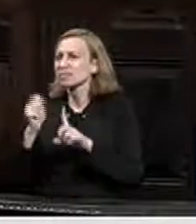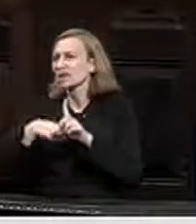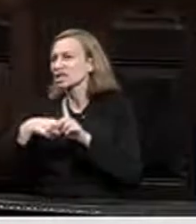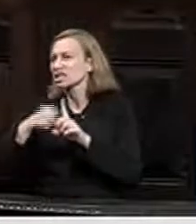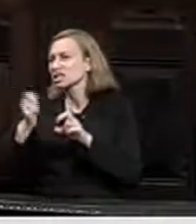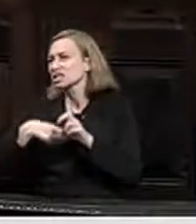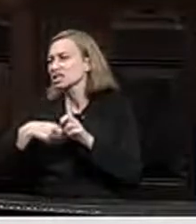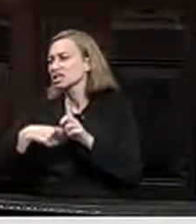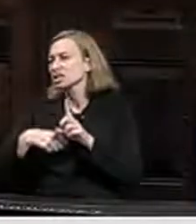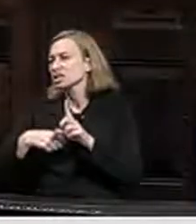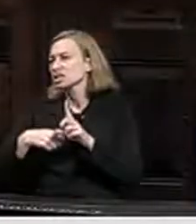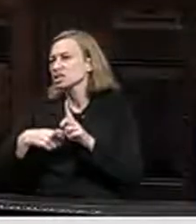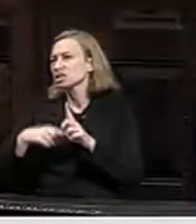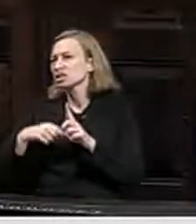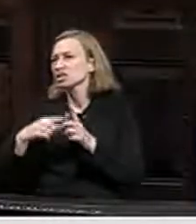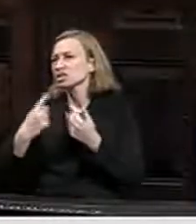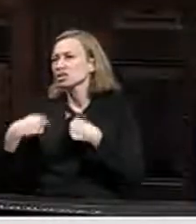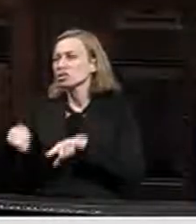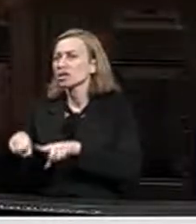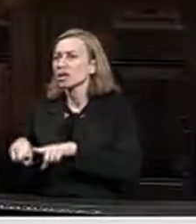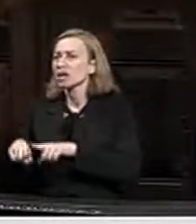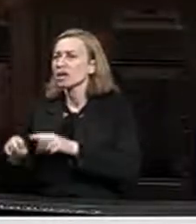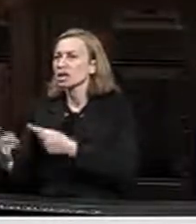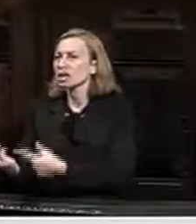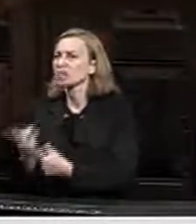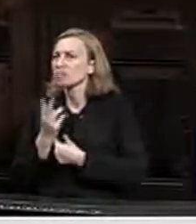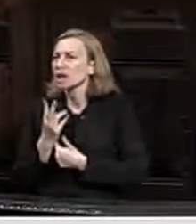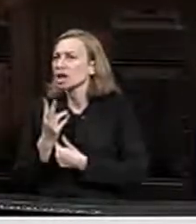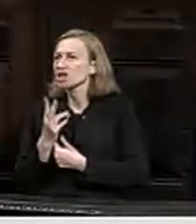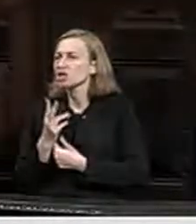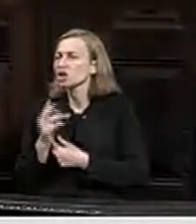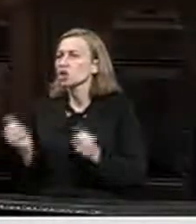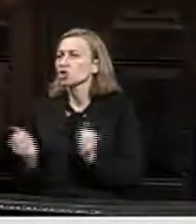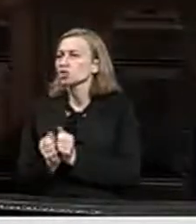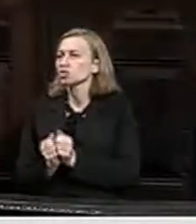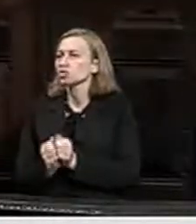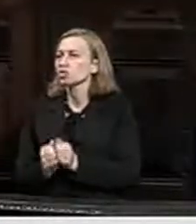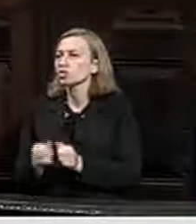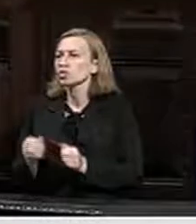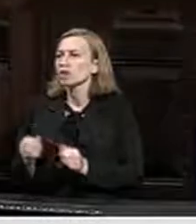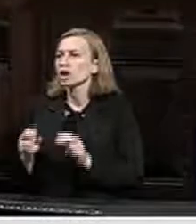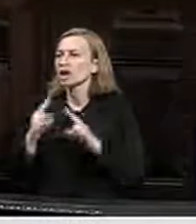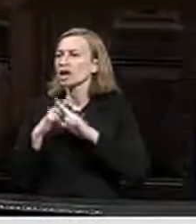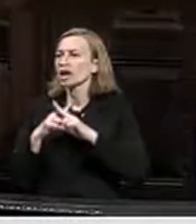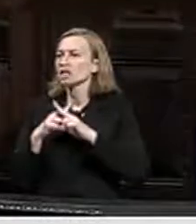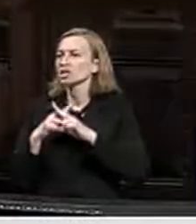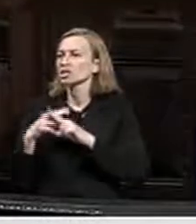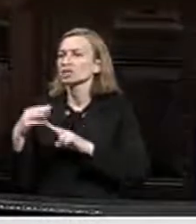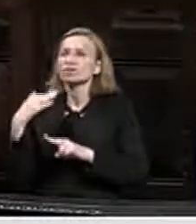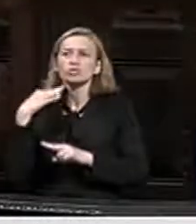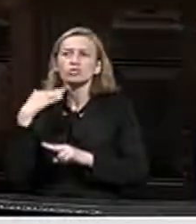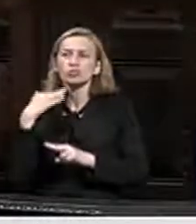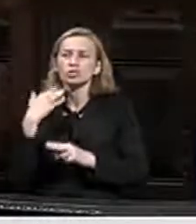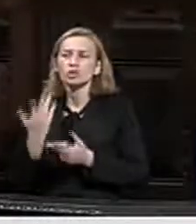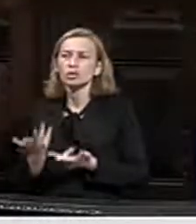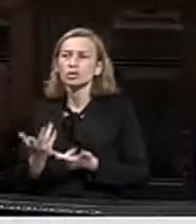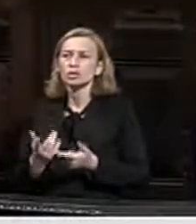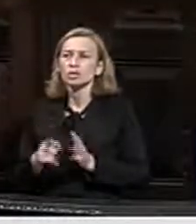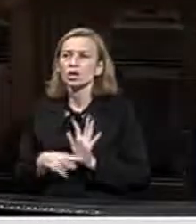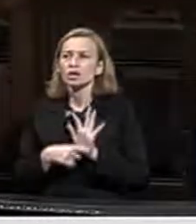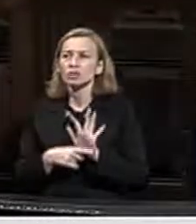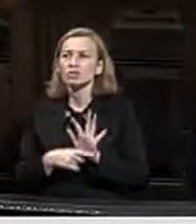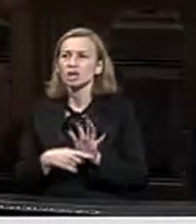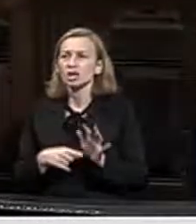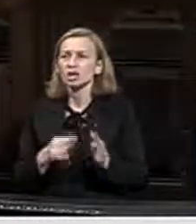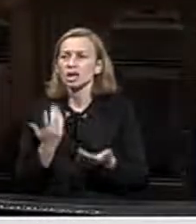gestão. Foi contraído um empréstimo junto à Caixa Econômica Federal para possibilitar a conclusão do corredor Transbrasil.